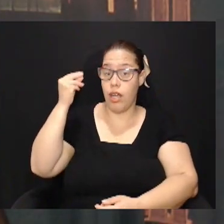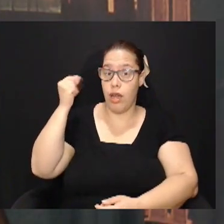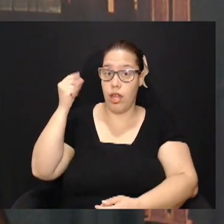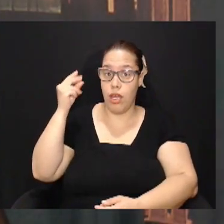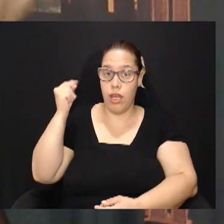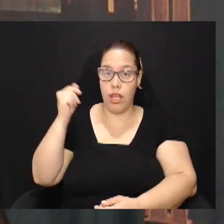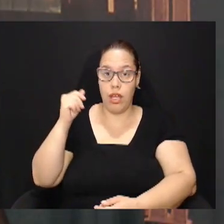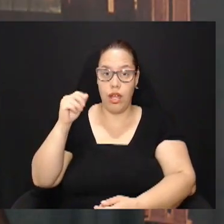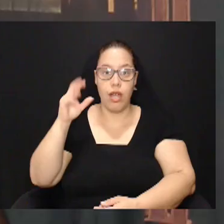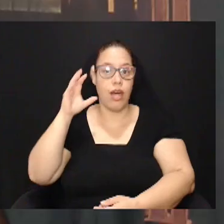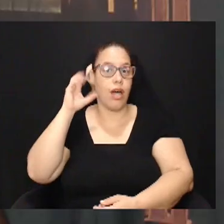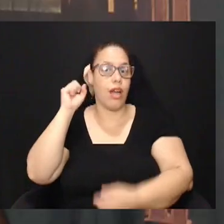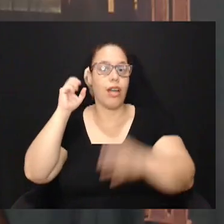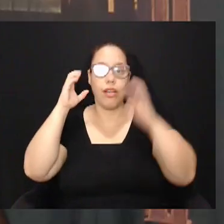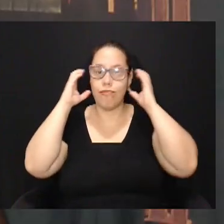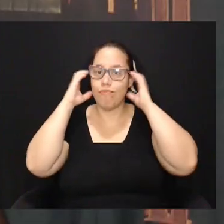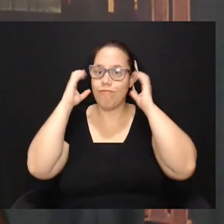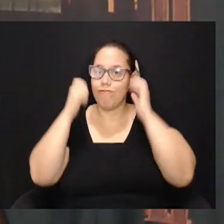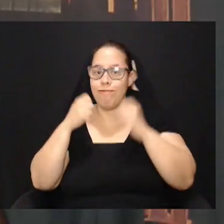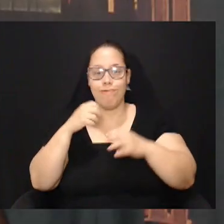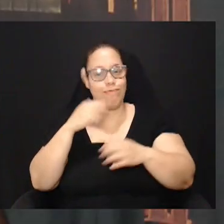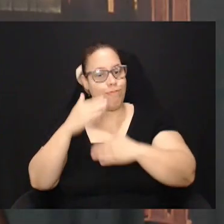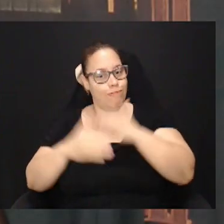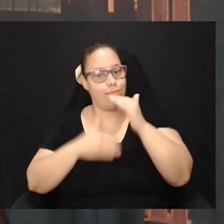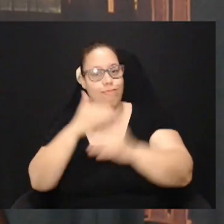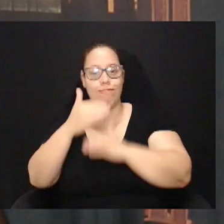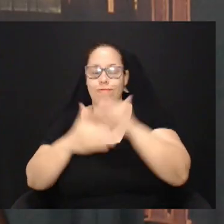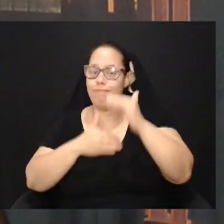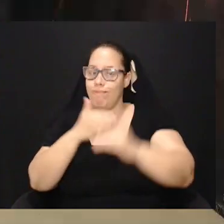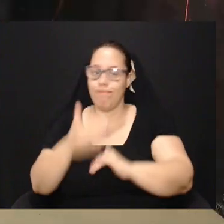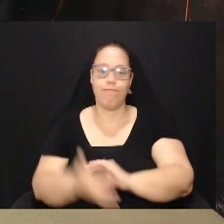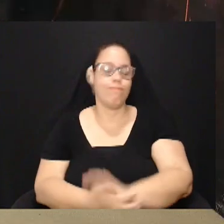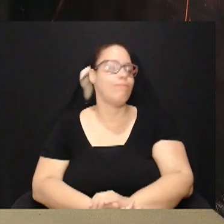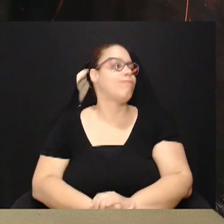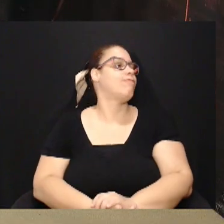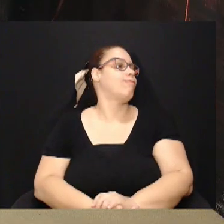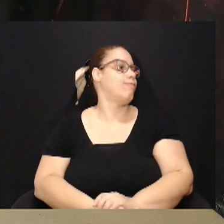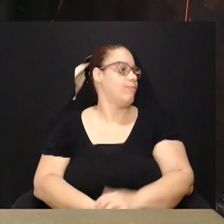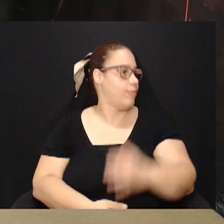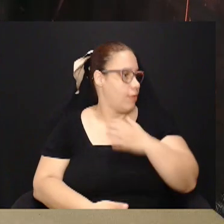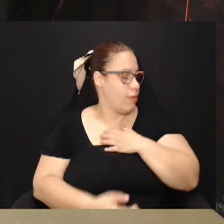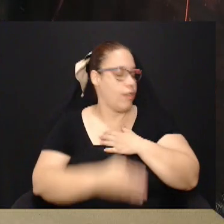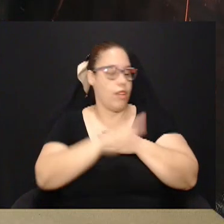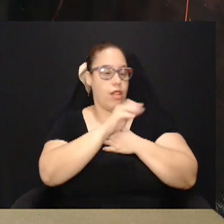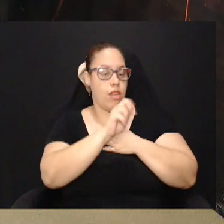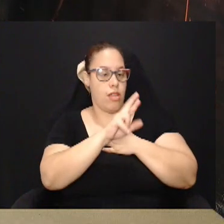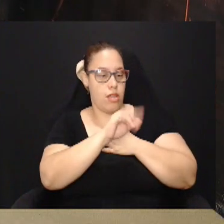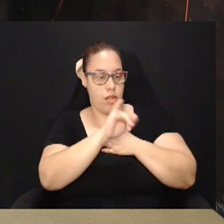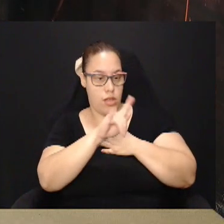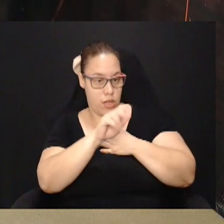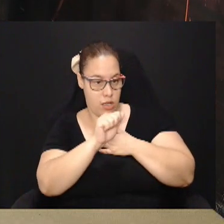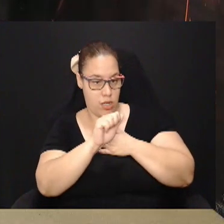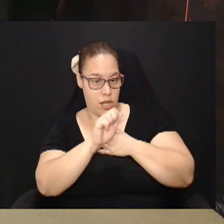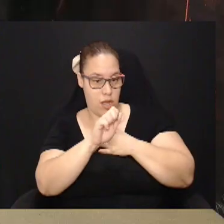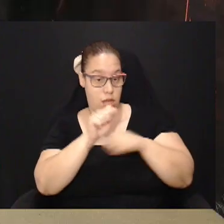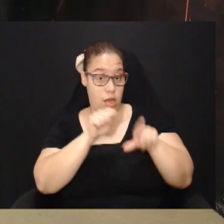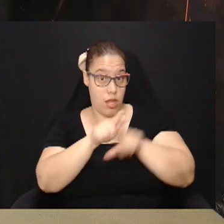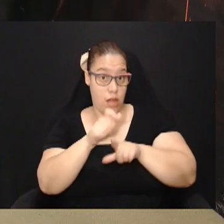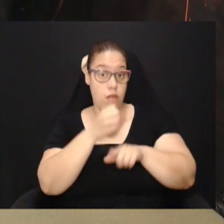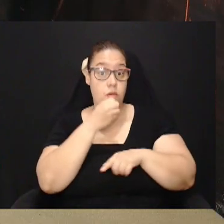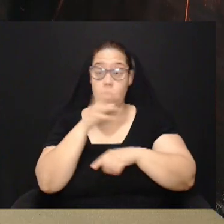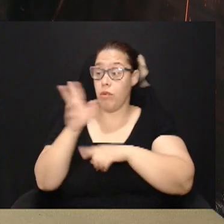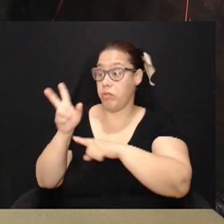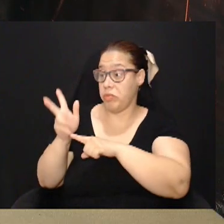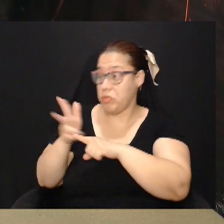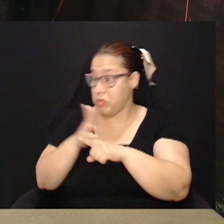rádio. E que era uma novela muito que bom. pegou muita gente. Muita gente. E a minha mãe era uma boa noveleira, então, assim,